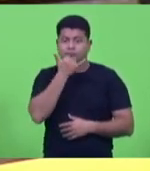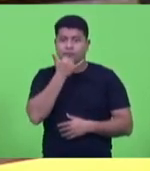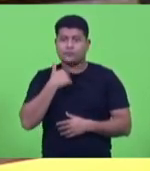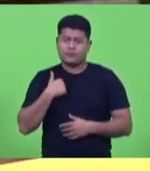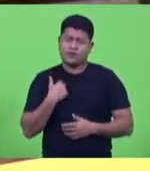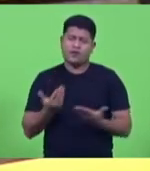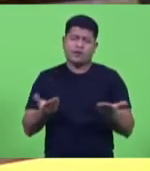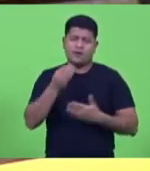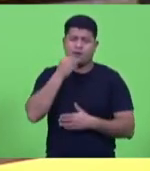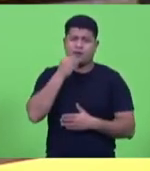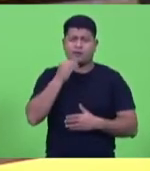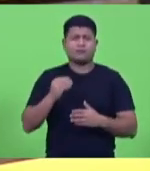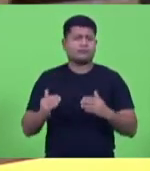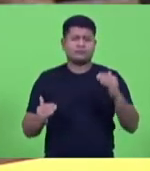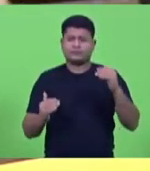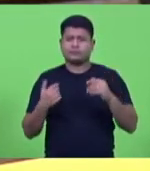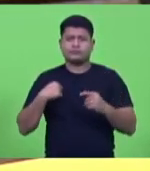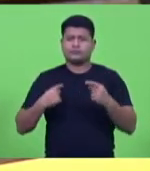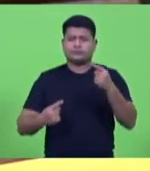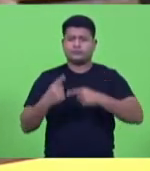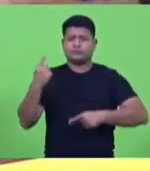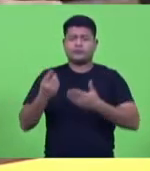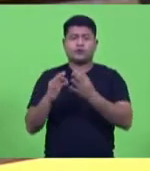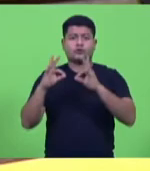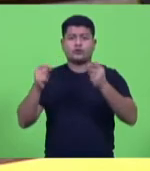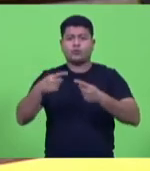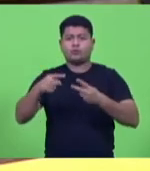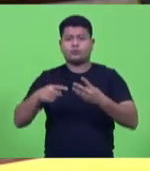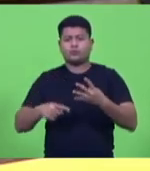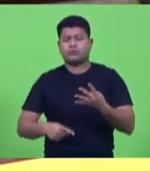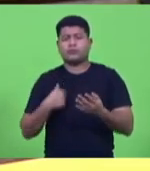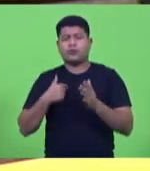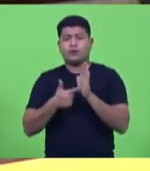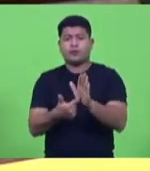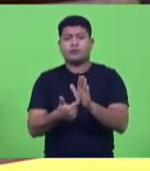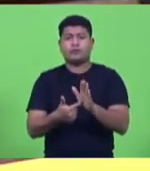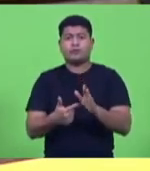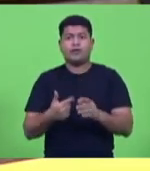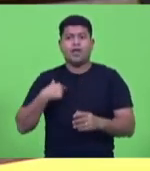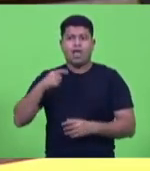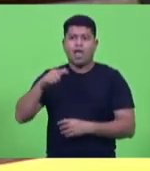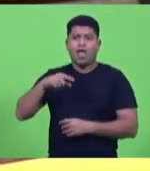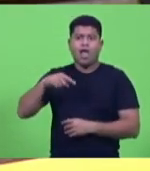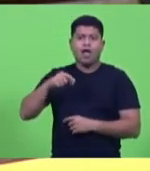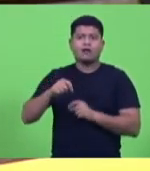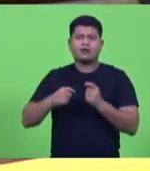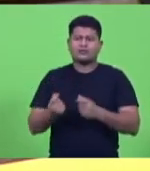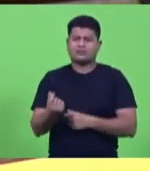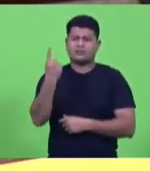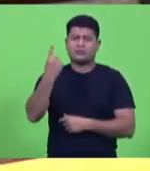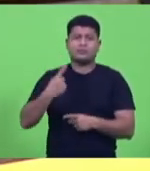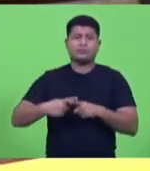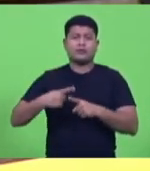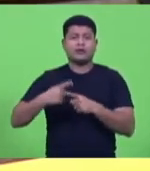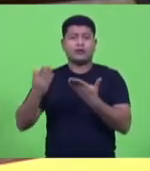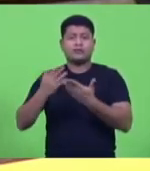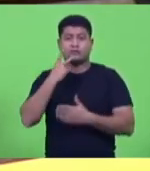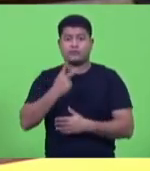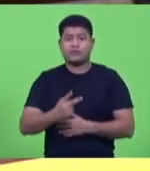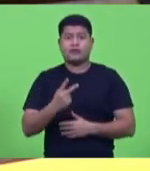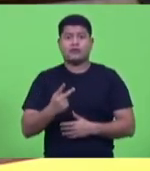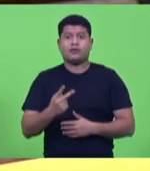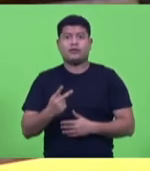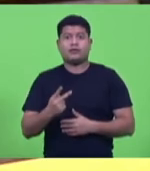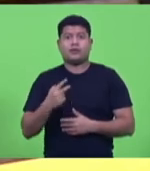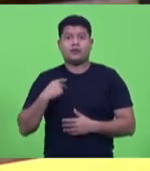do começo ao fim de todos os motivos apontados ali. É muito curioso, porque eles falam, na manifestação deles,